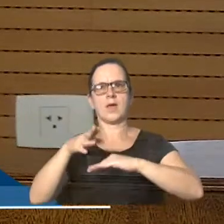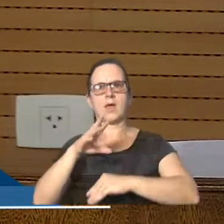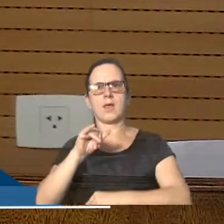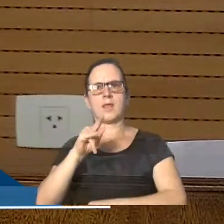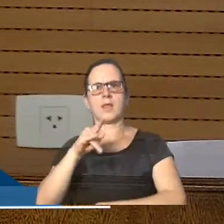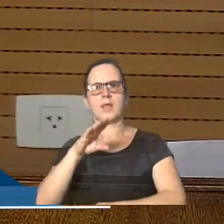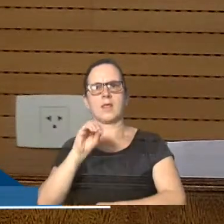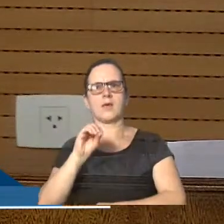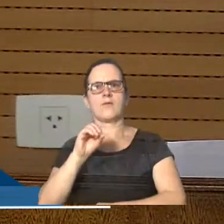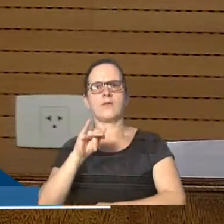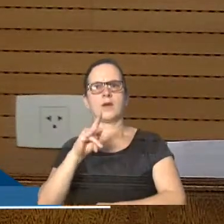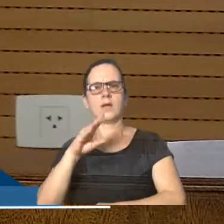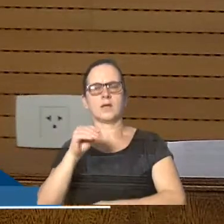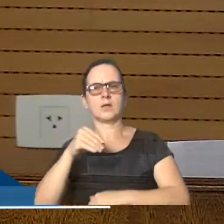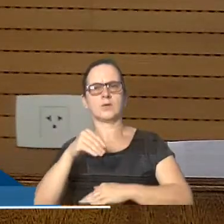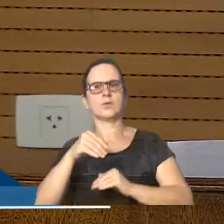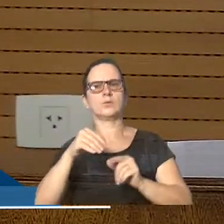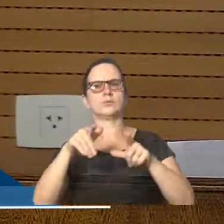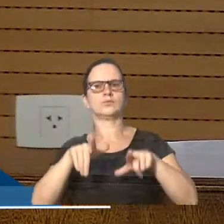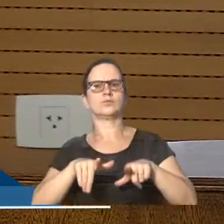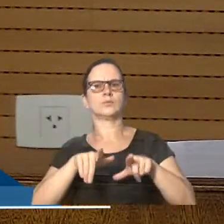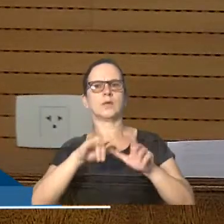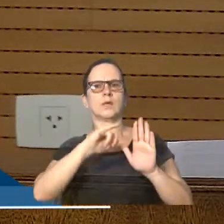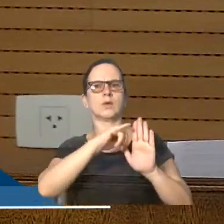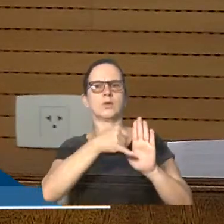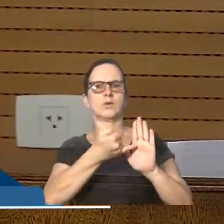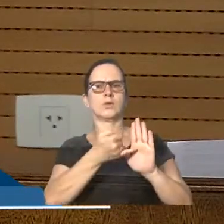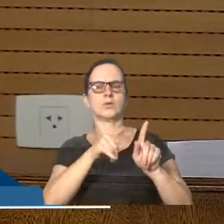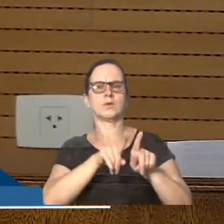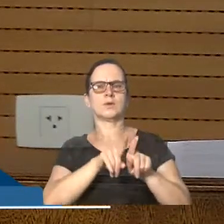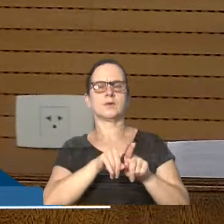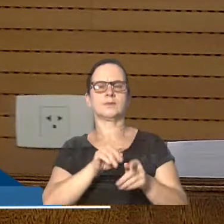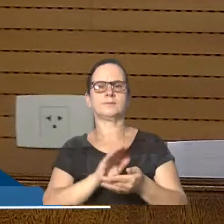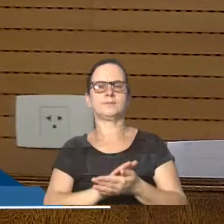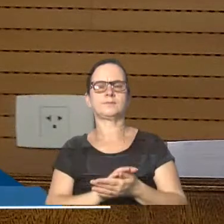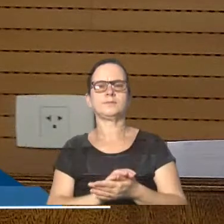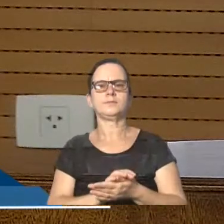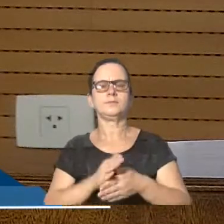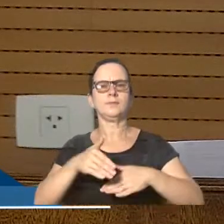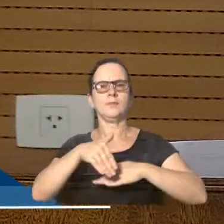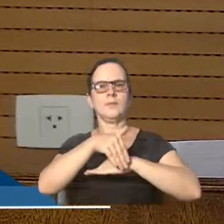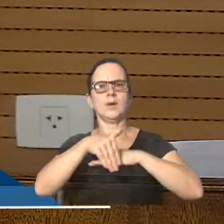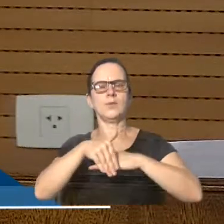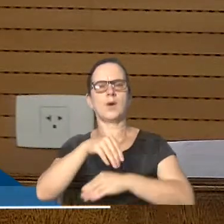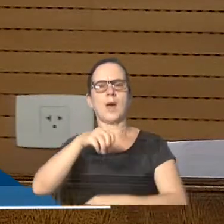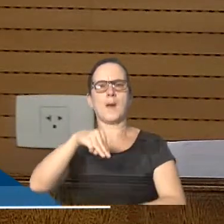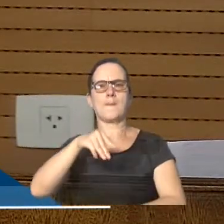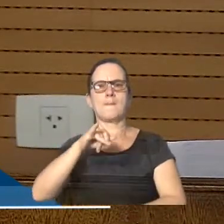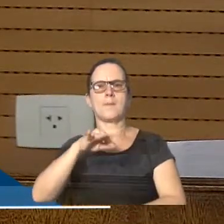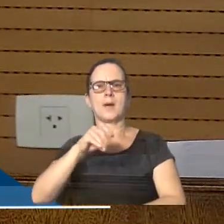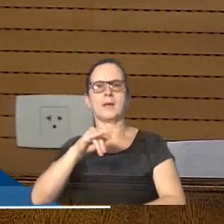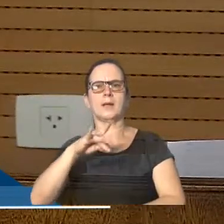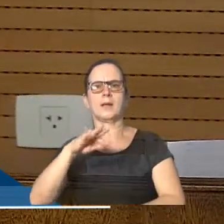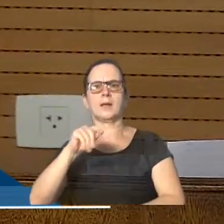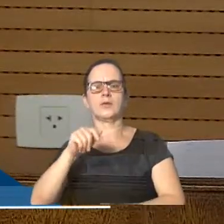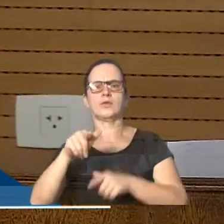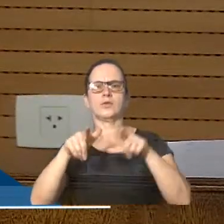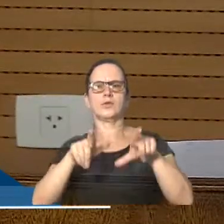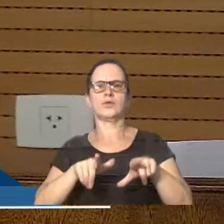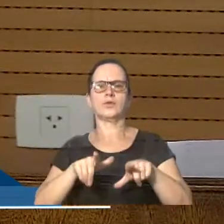na Vila São José. Estudo para remoção de árvore na rua Maria Cristina, em frente ao número 120, no Jardim